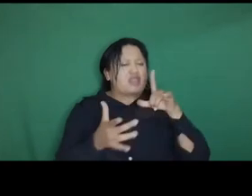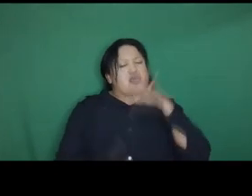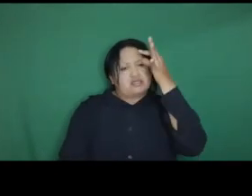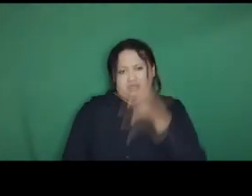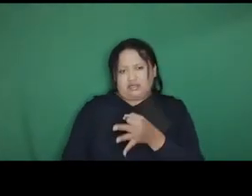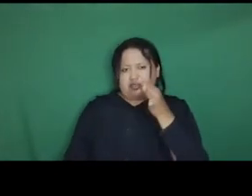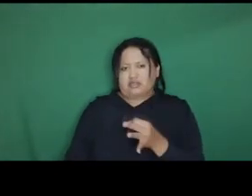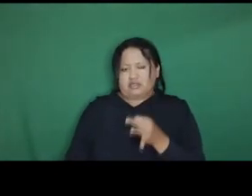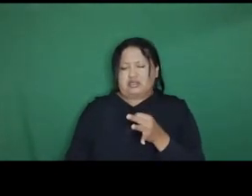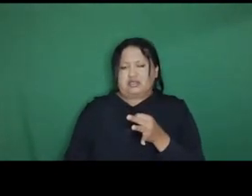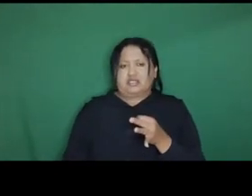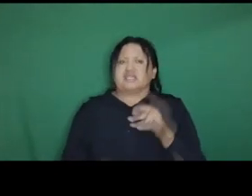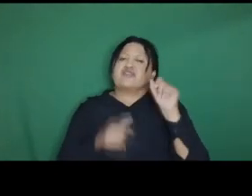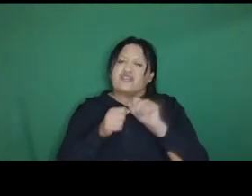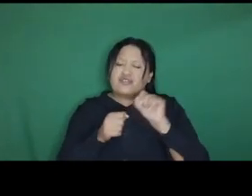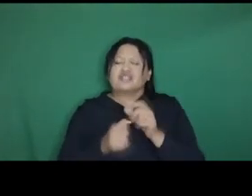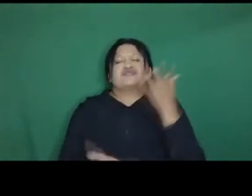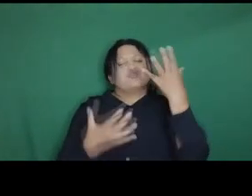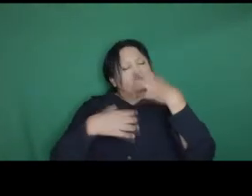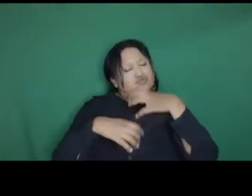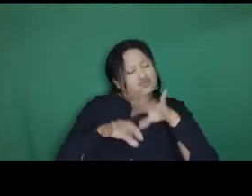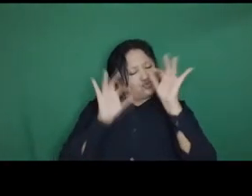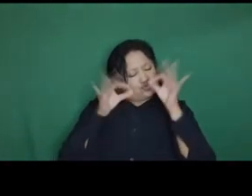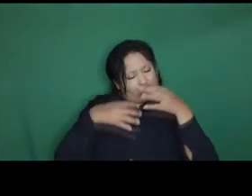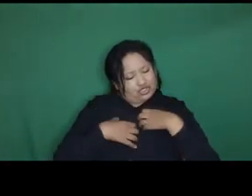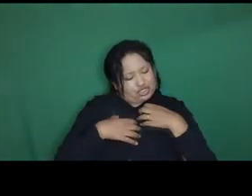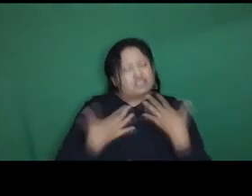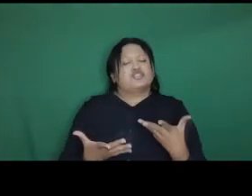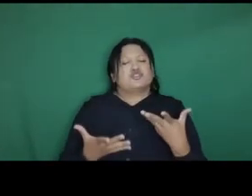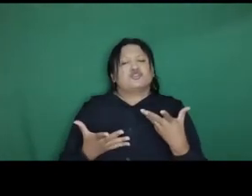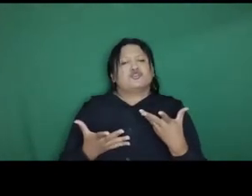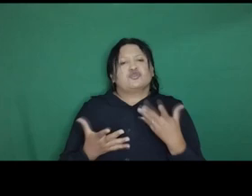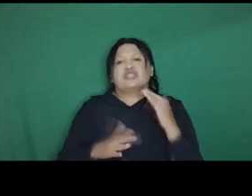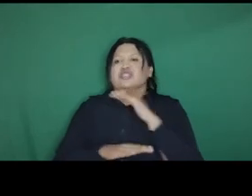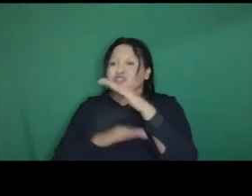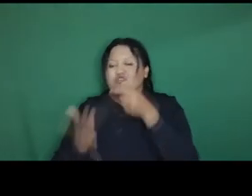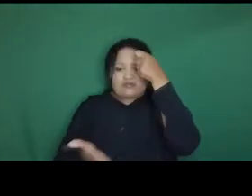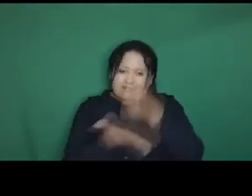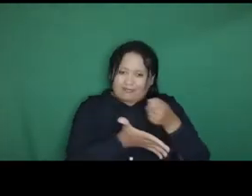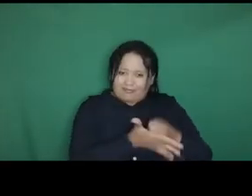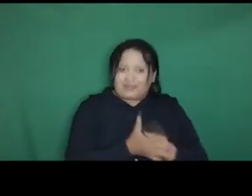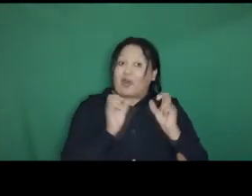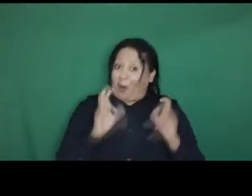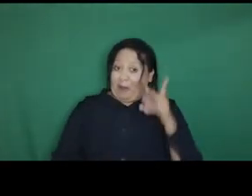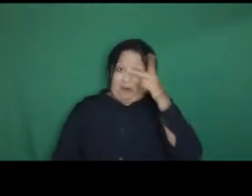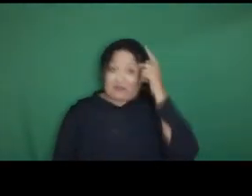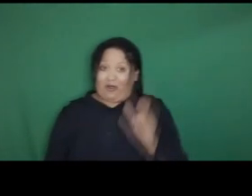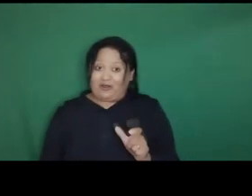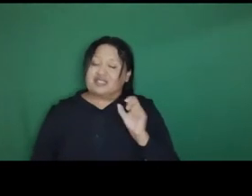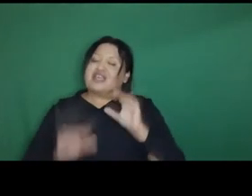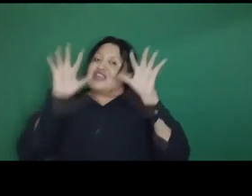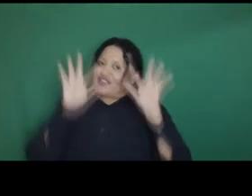as exigências ok pessoal enfim vamos para a questão 40 que a última questão